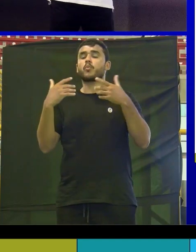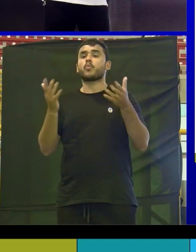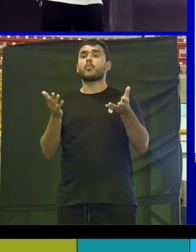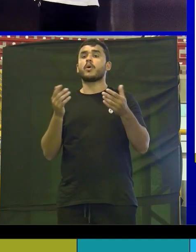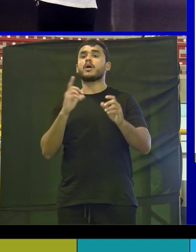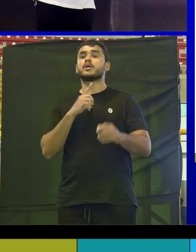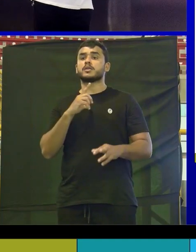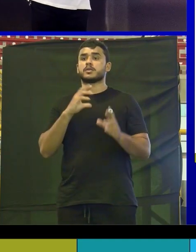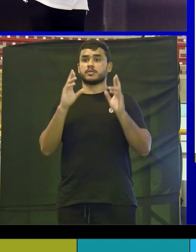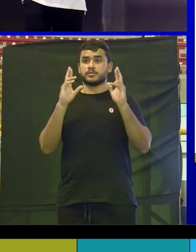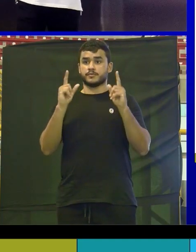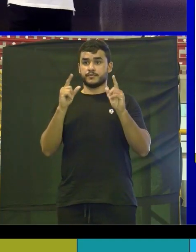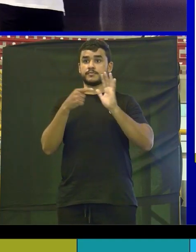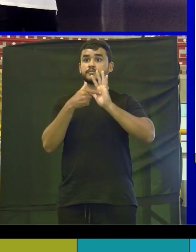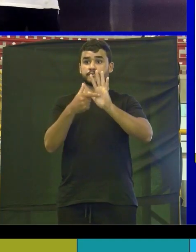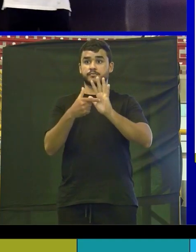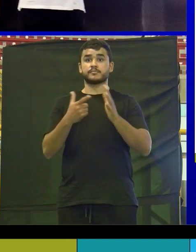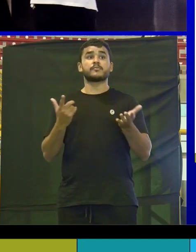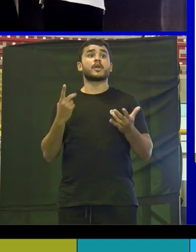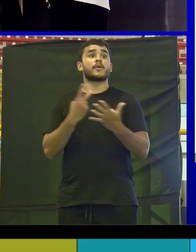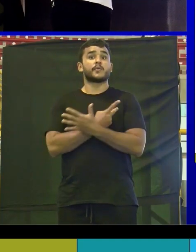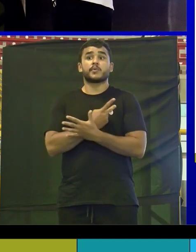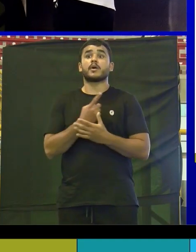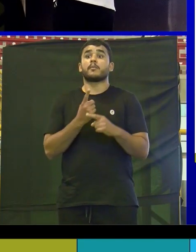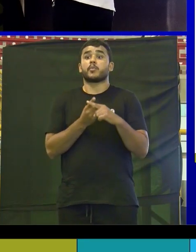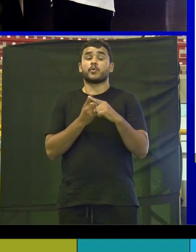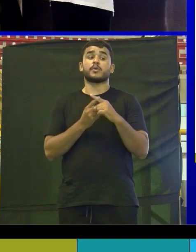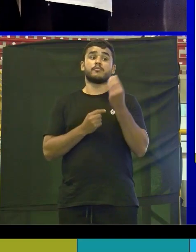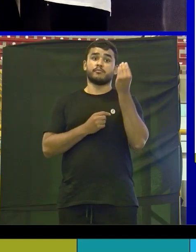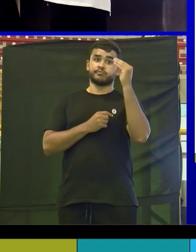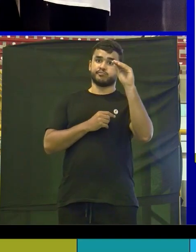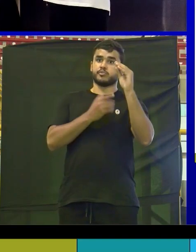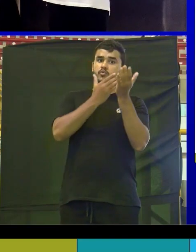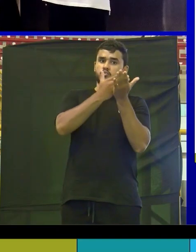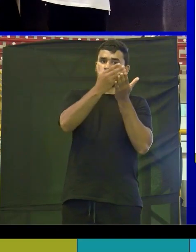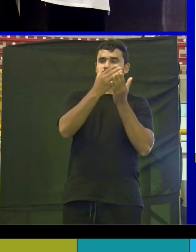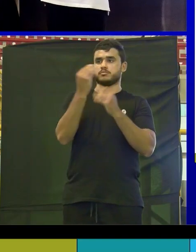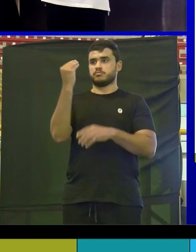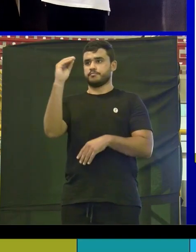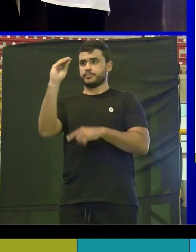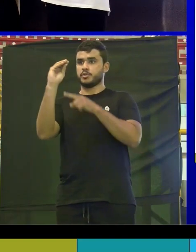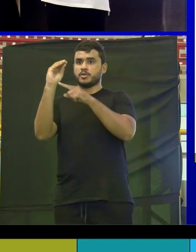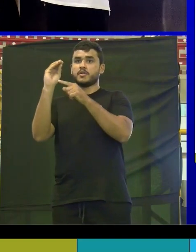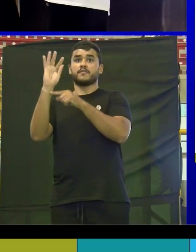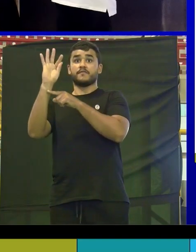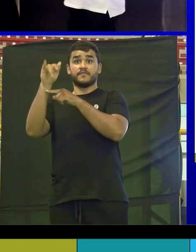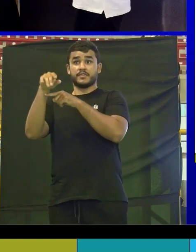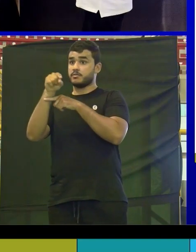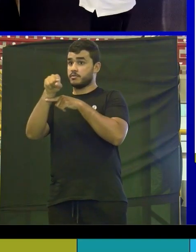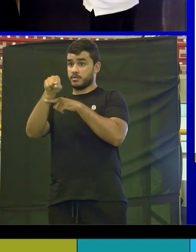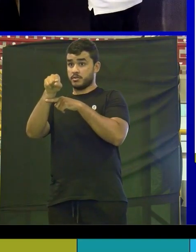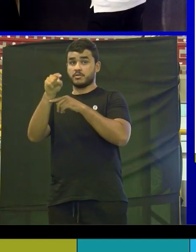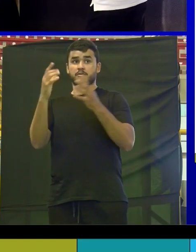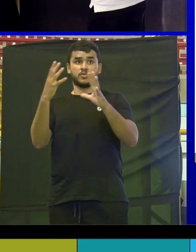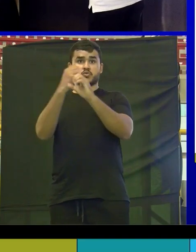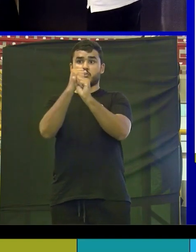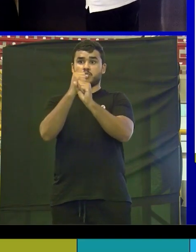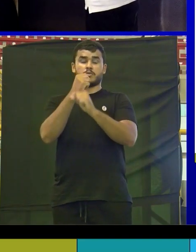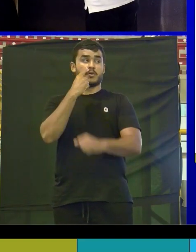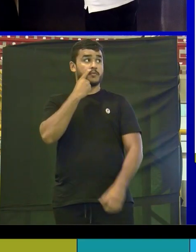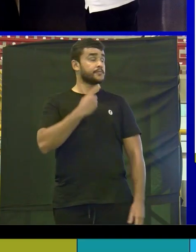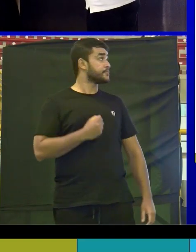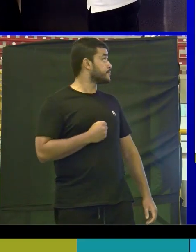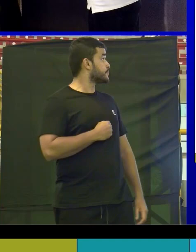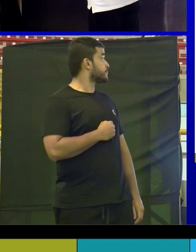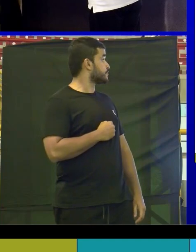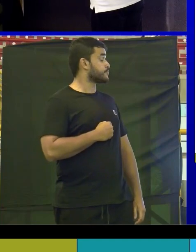pela diferença entre o valor final pelo valor inicial. Então, o valor final do